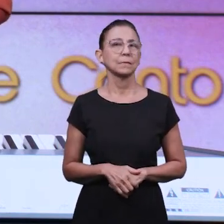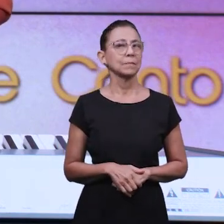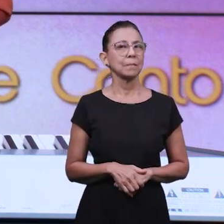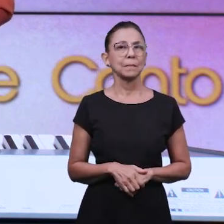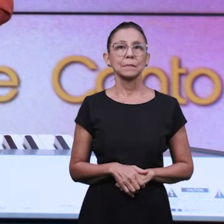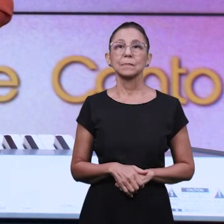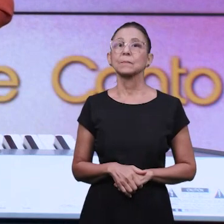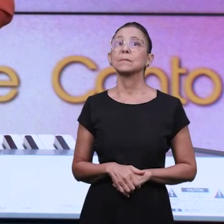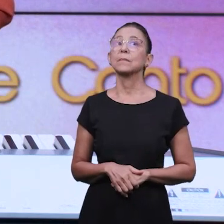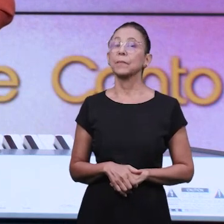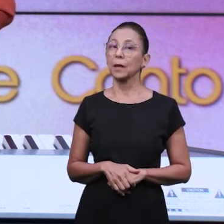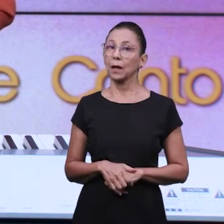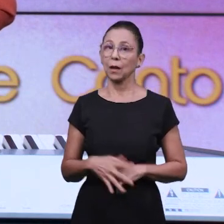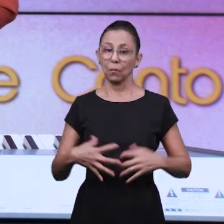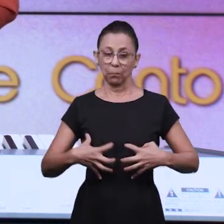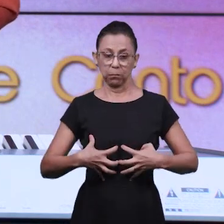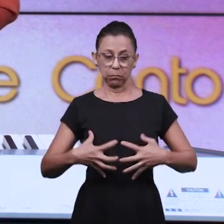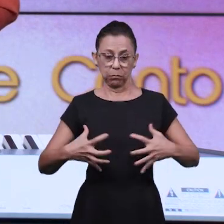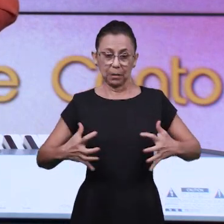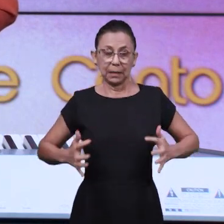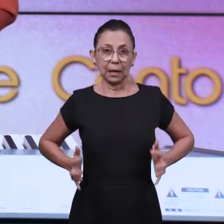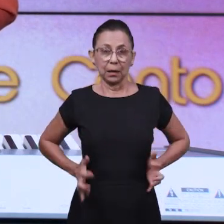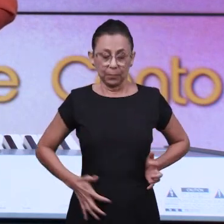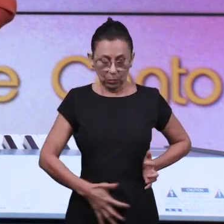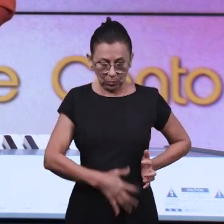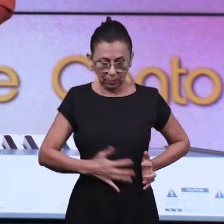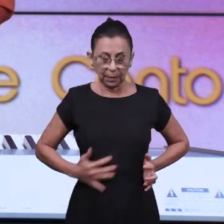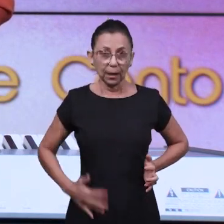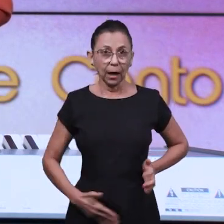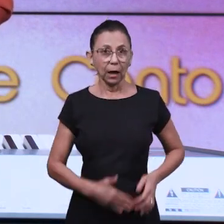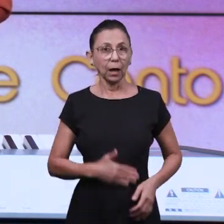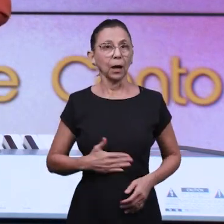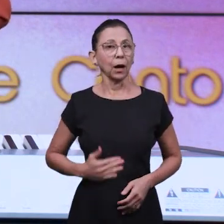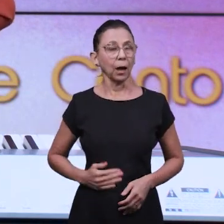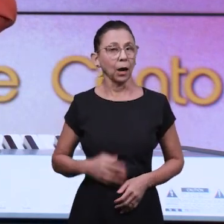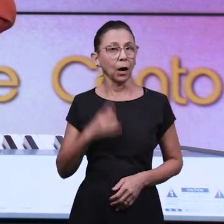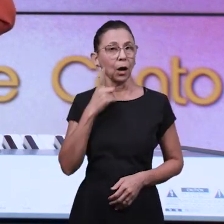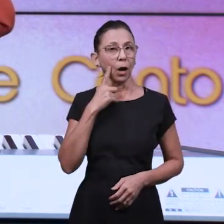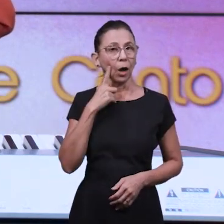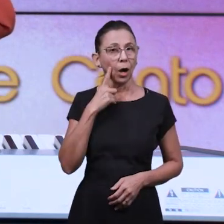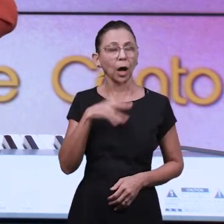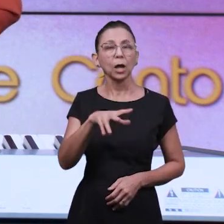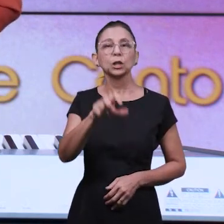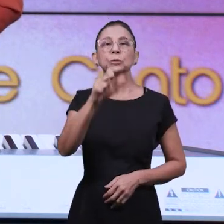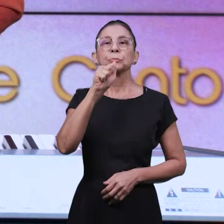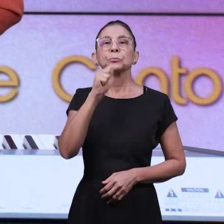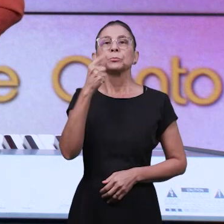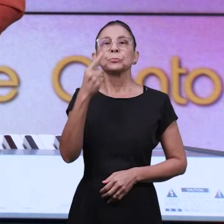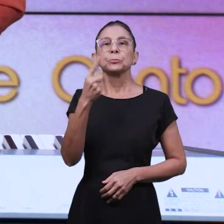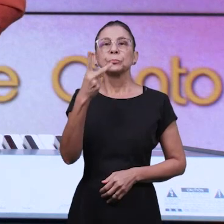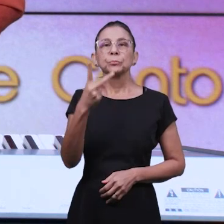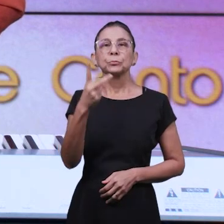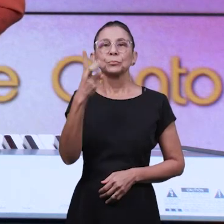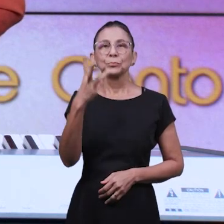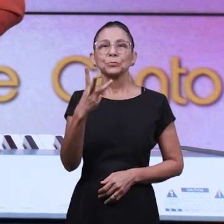vão ter a participação da nossa musculatura abdominal. Vamos testar. Inspirou.